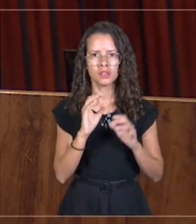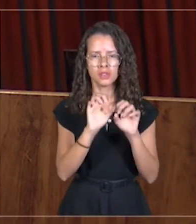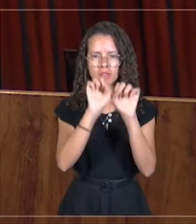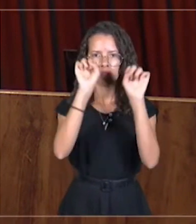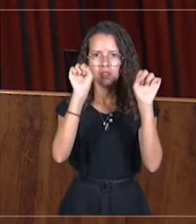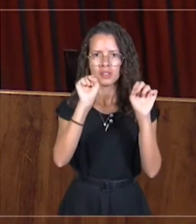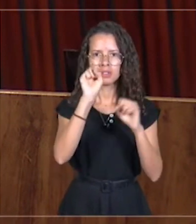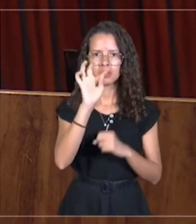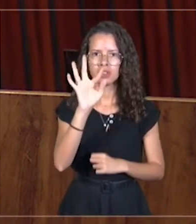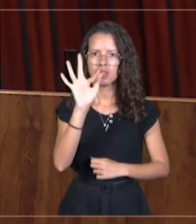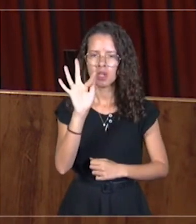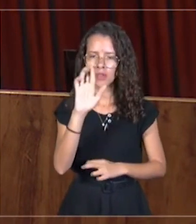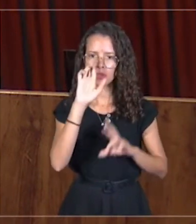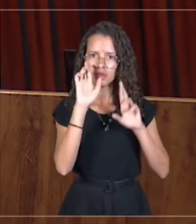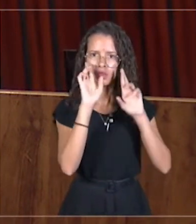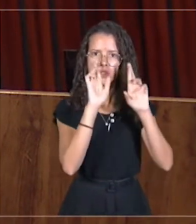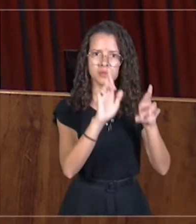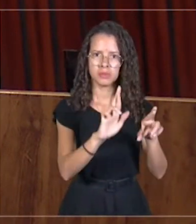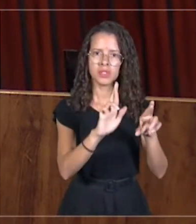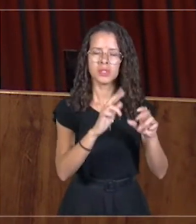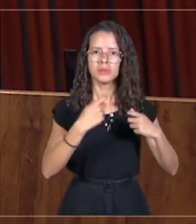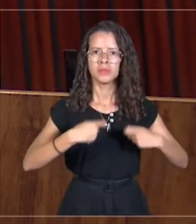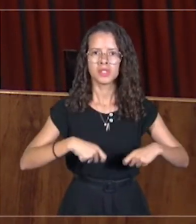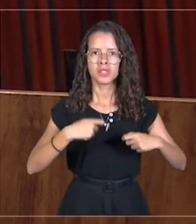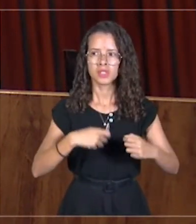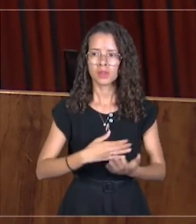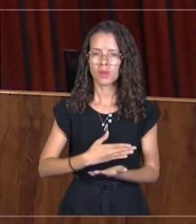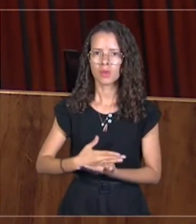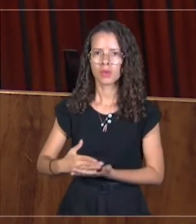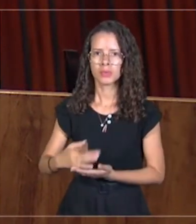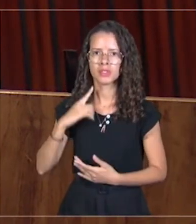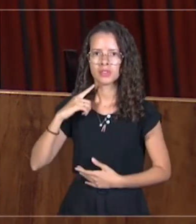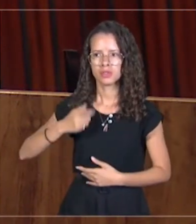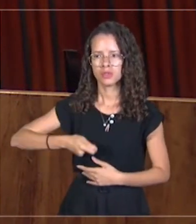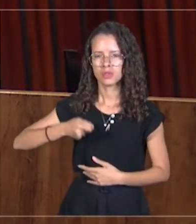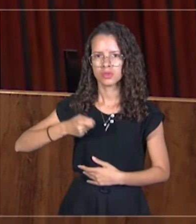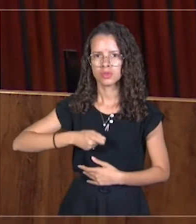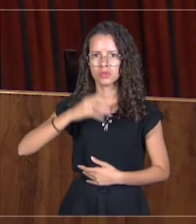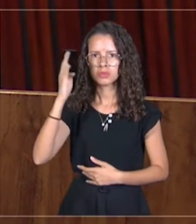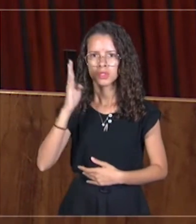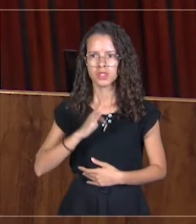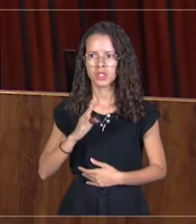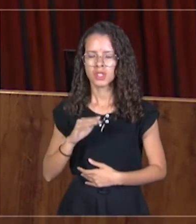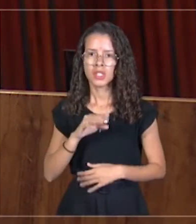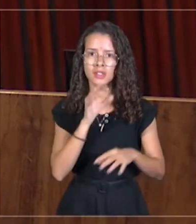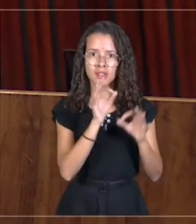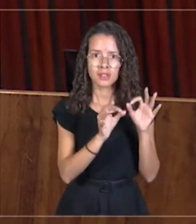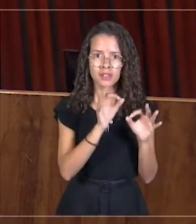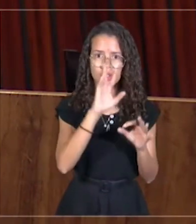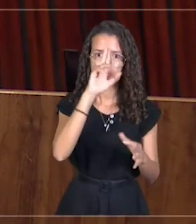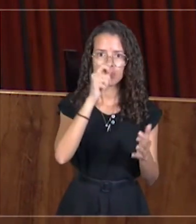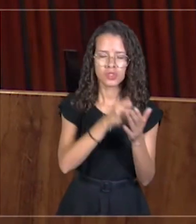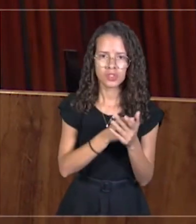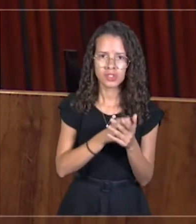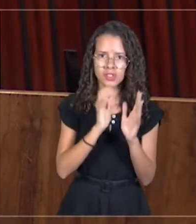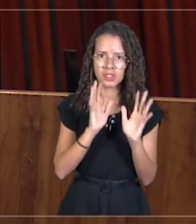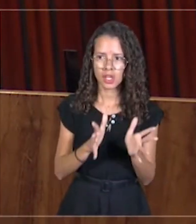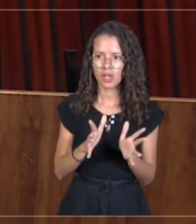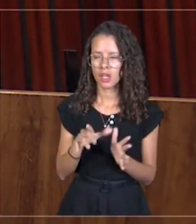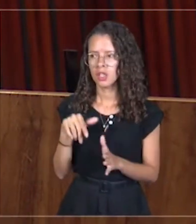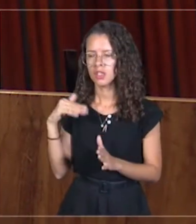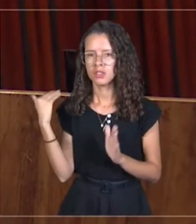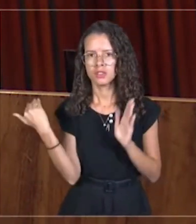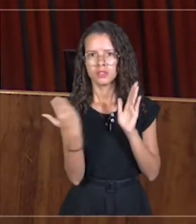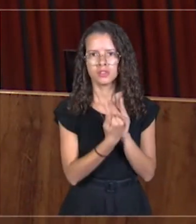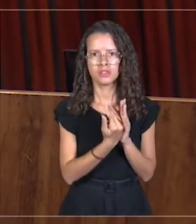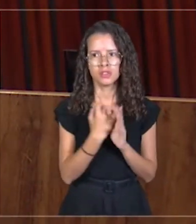respeito, a começar dos juízes brasileiros. Decidido, julgado, há que se cumprir. Porque não cumpre do Supremo hoje,